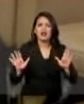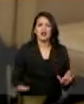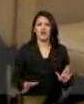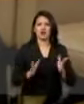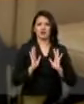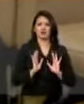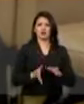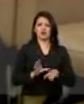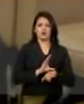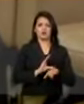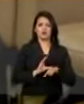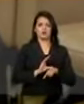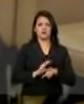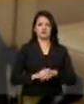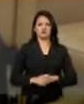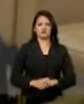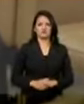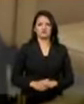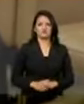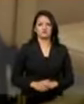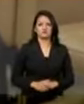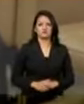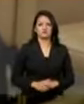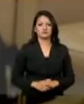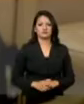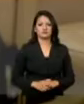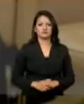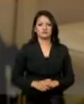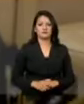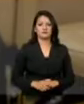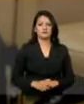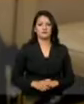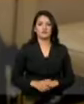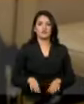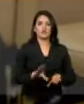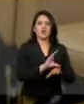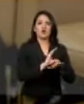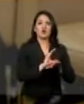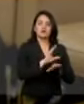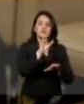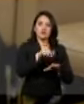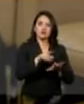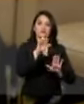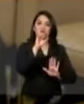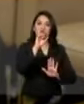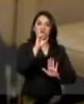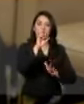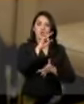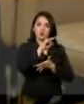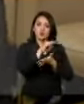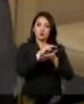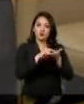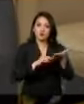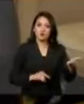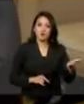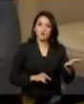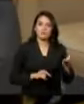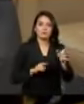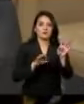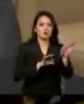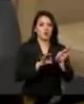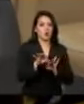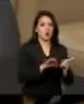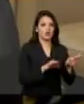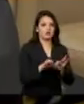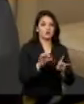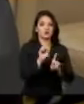Constituinte. A Constituição, documento de reorganização social,